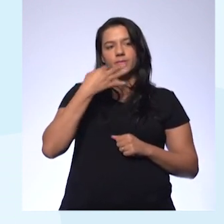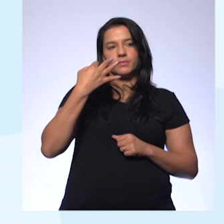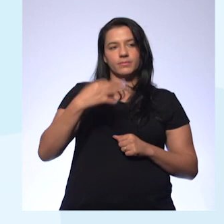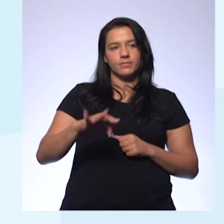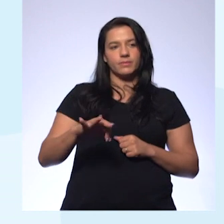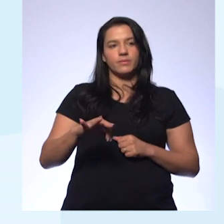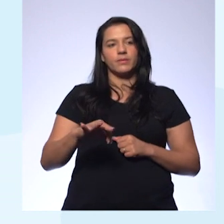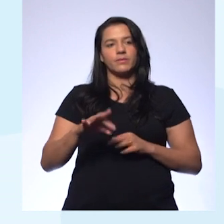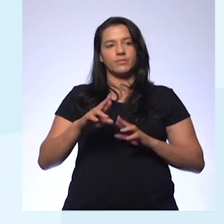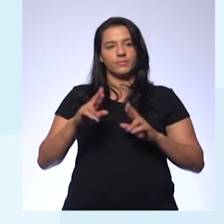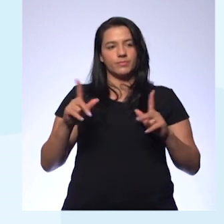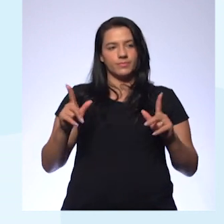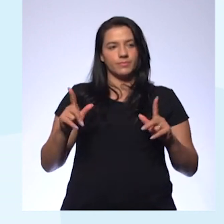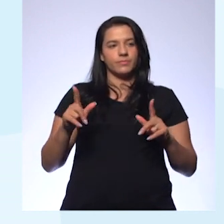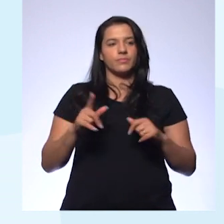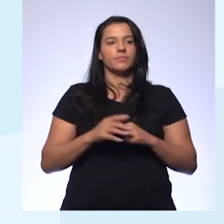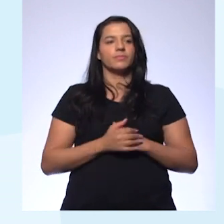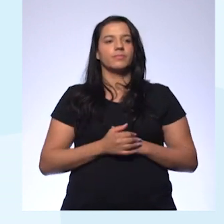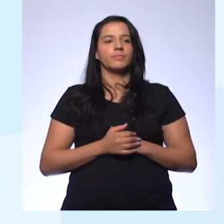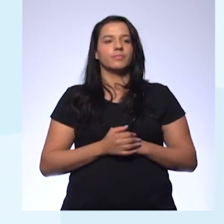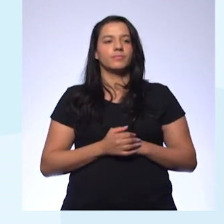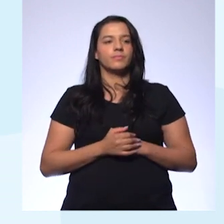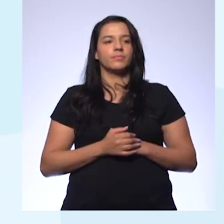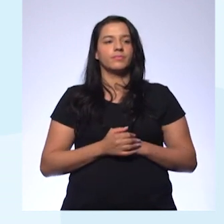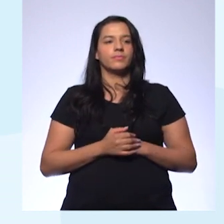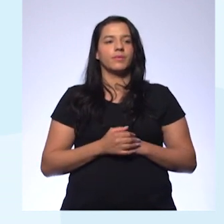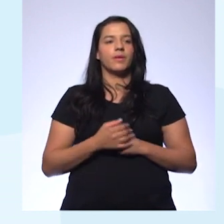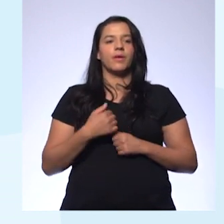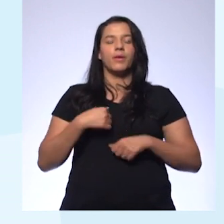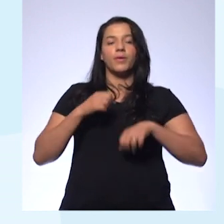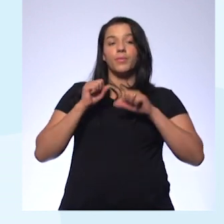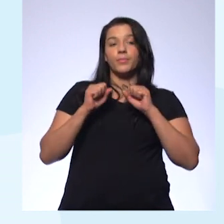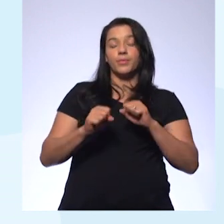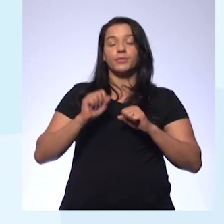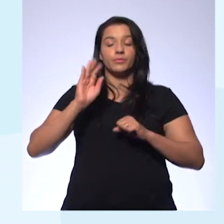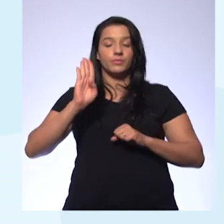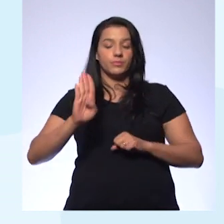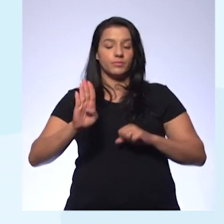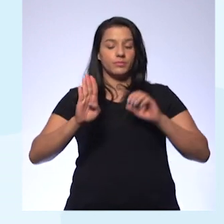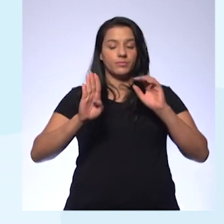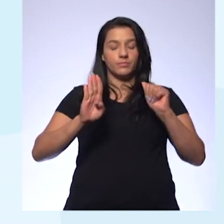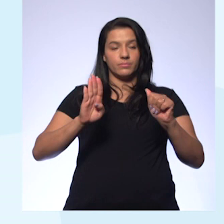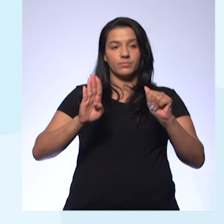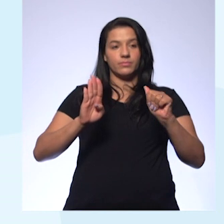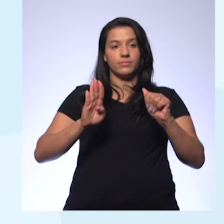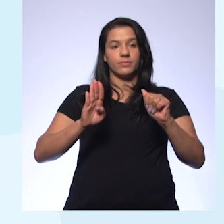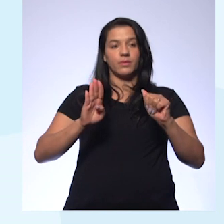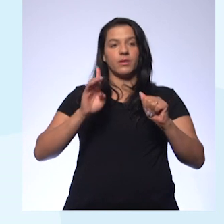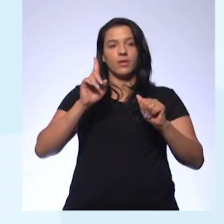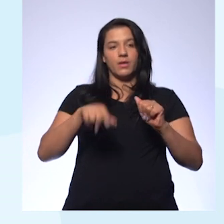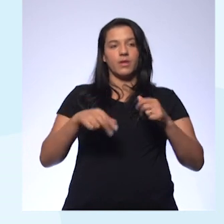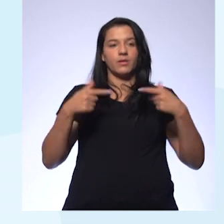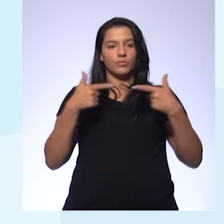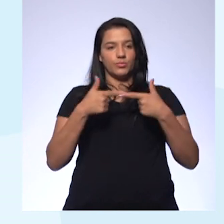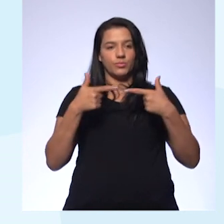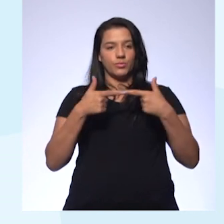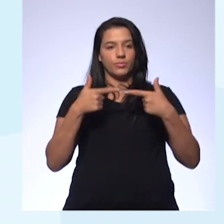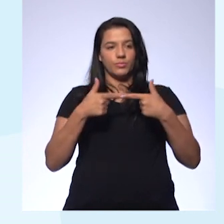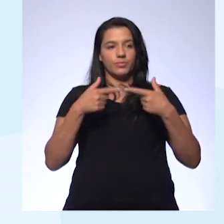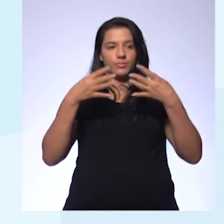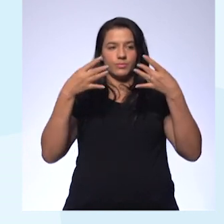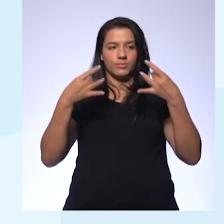certamente substâncias diferentes? Podemos dizer que A e B são isômeros? Justifique. Propõe uma